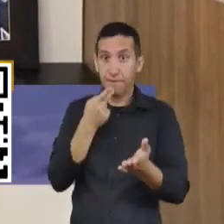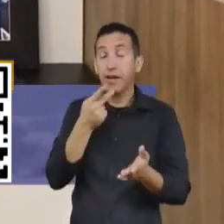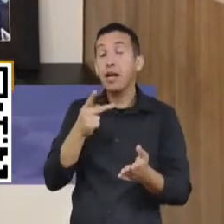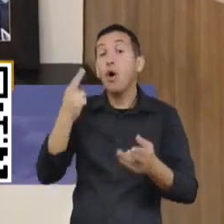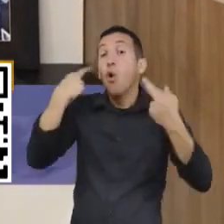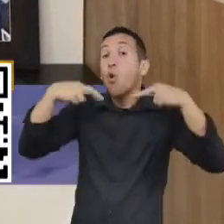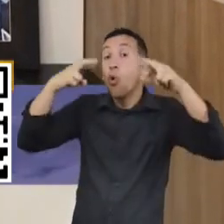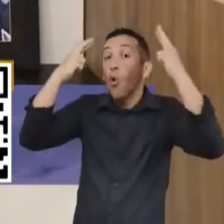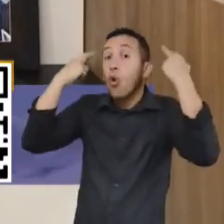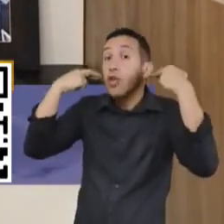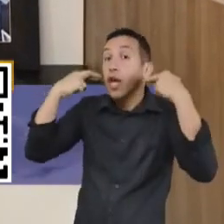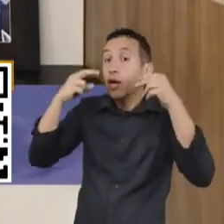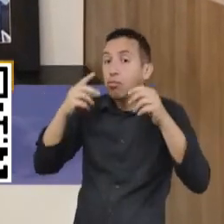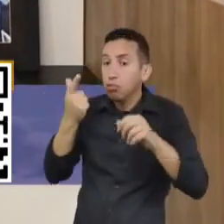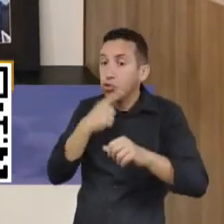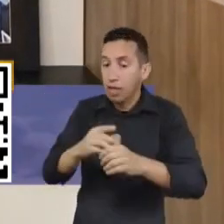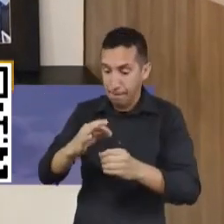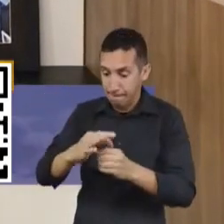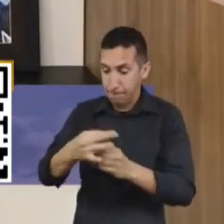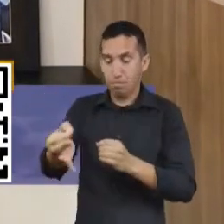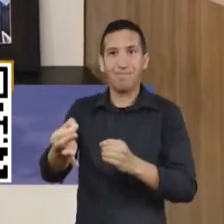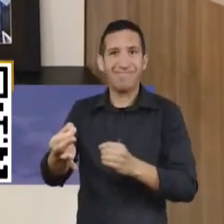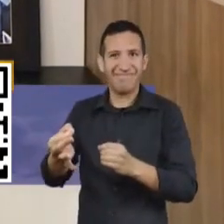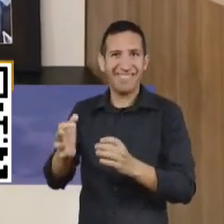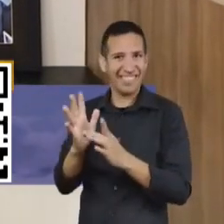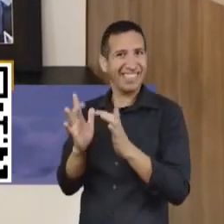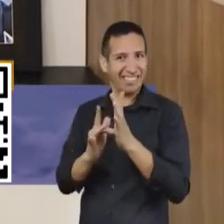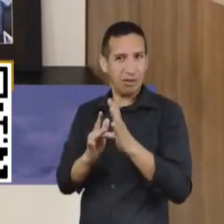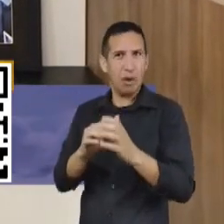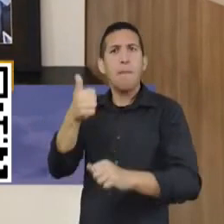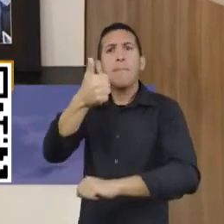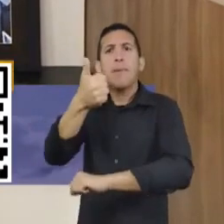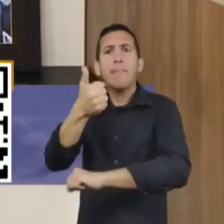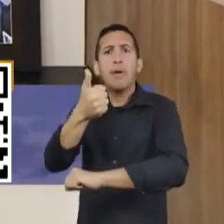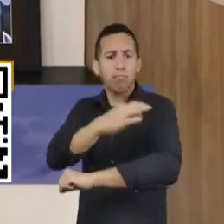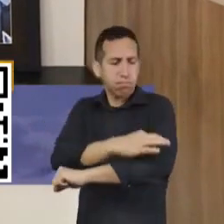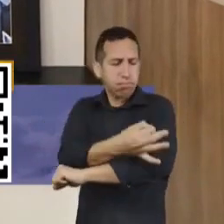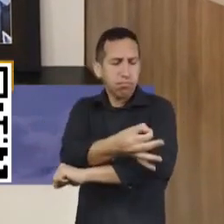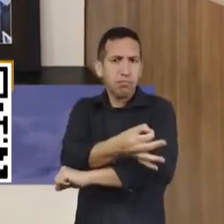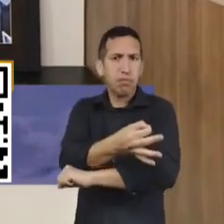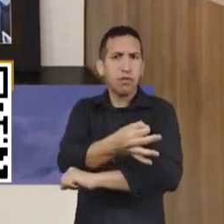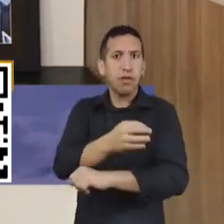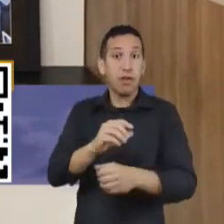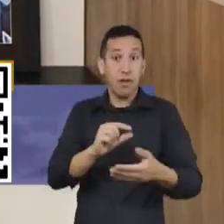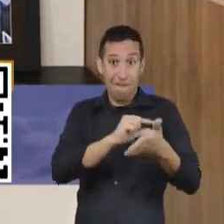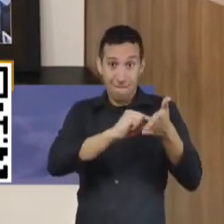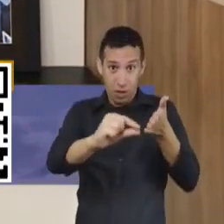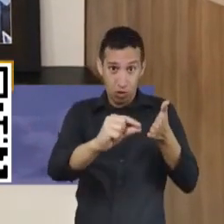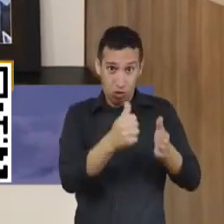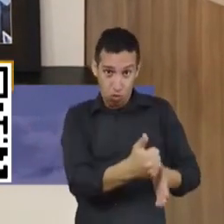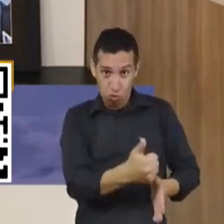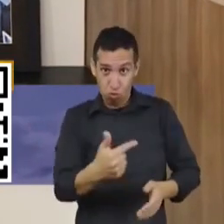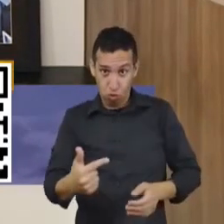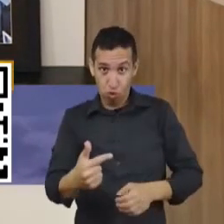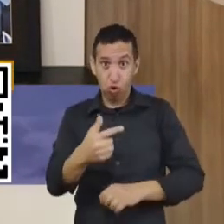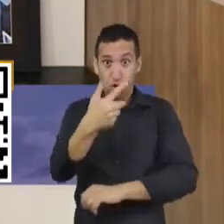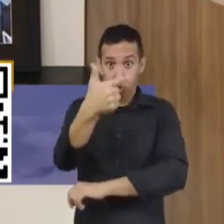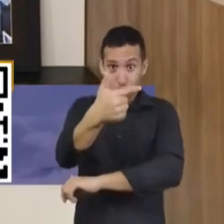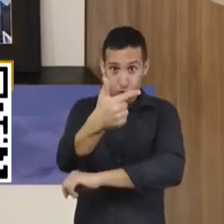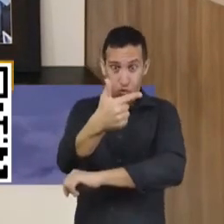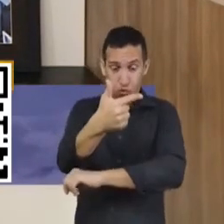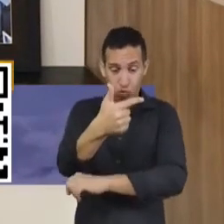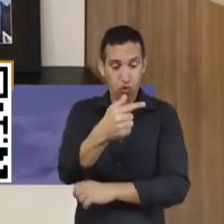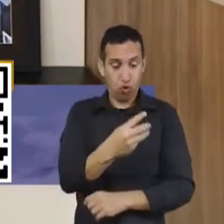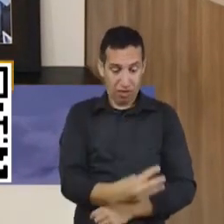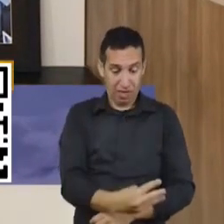estou usando assim o cordeiro abre os selos E aí vem o primeiro selo o primeiro selo está no verso 1 e no verso 12 o segundo